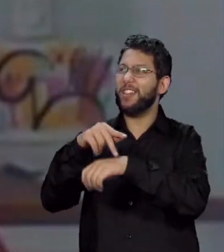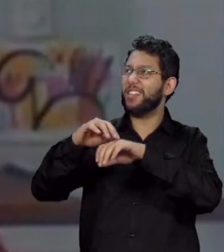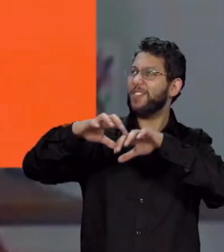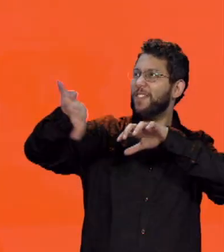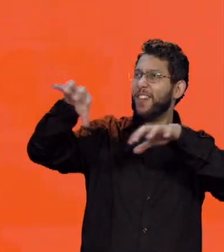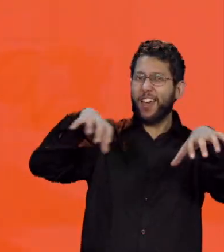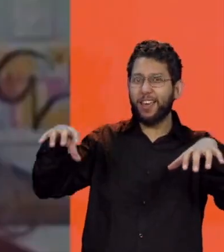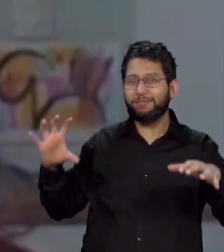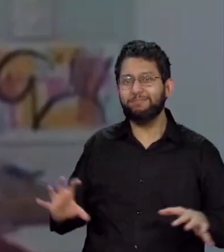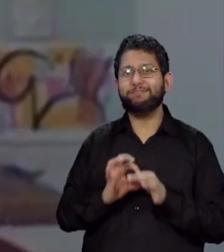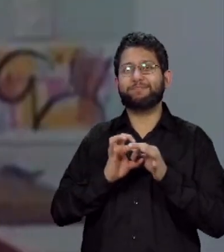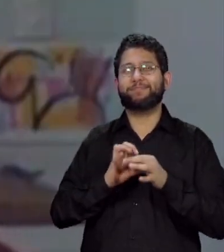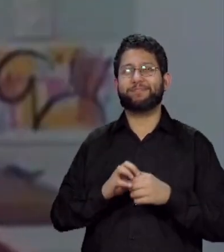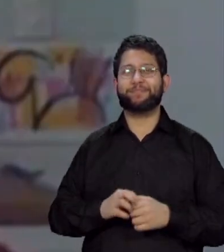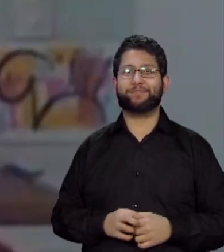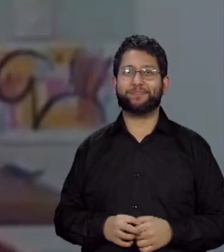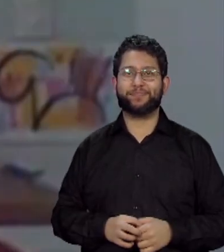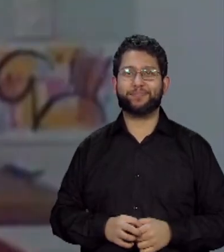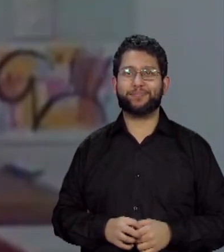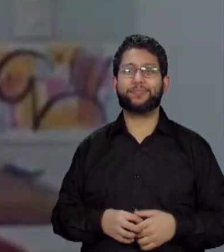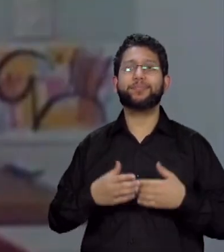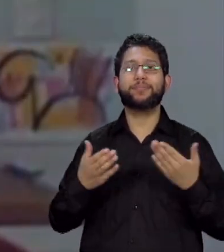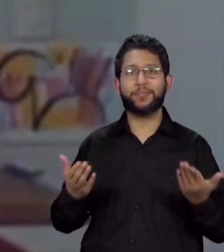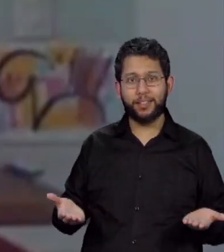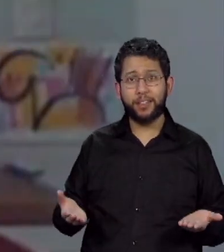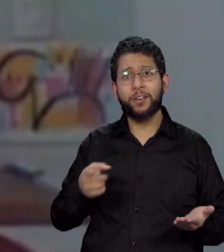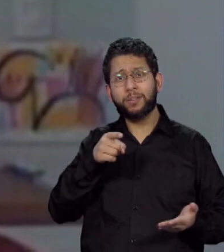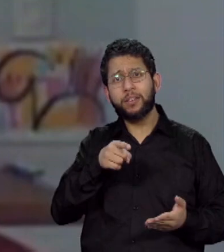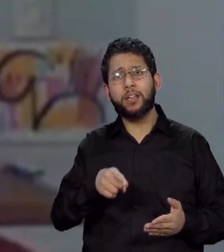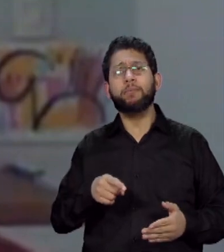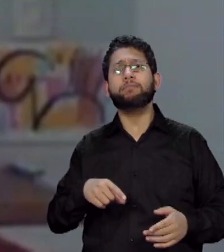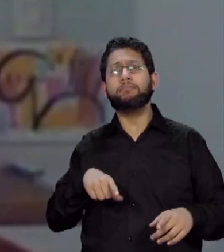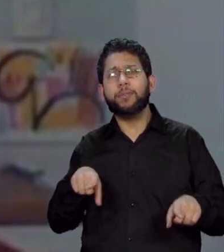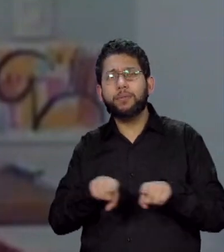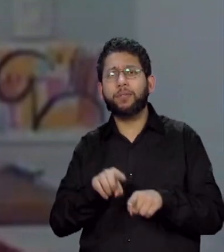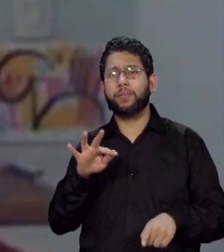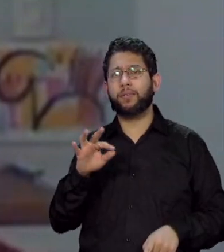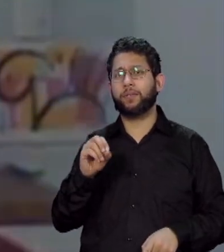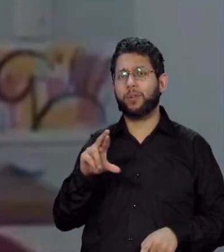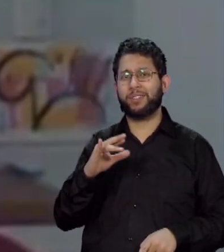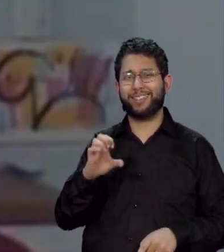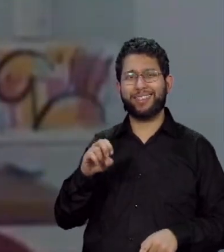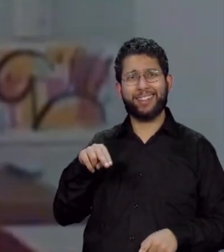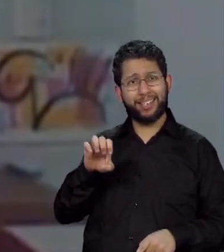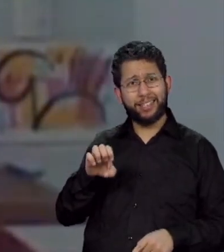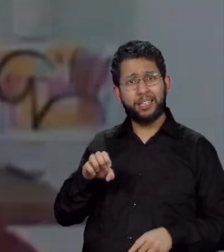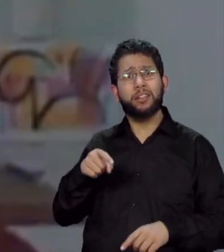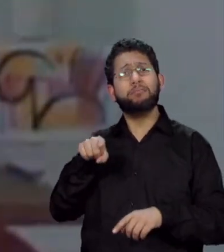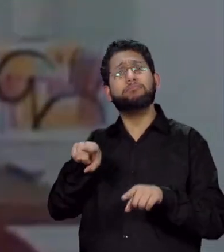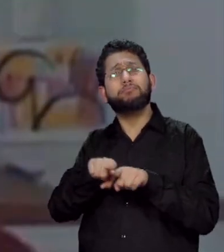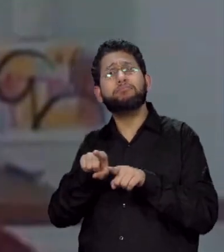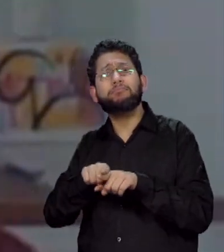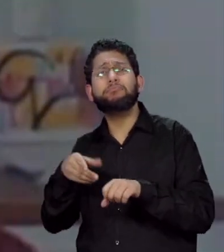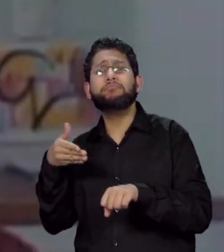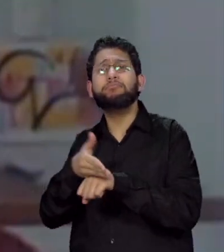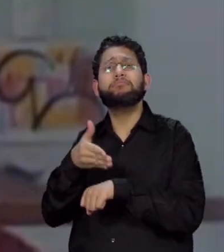de conforto. Pergunta feita para @glaucia.lozano. Como foi fazer parte do Fórum Brasileiro de Ensino de Cinema e